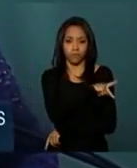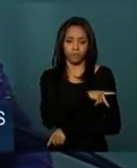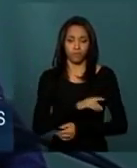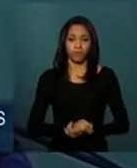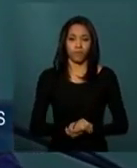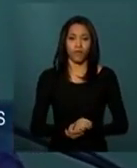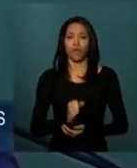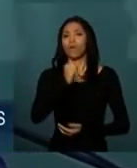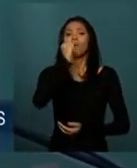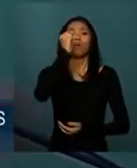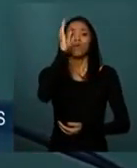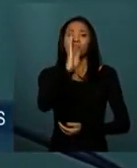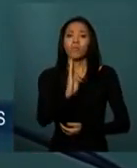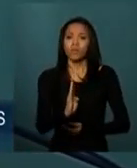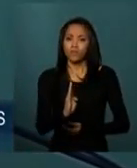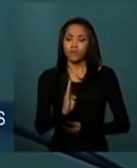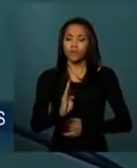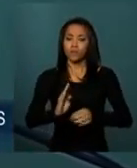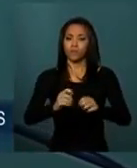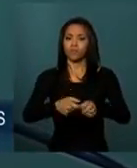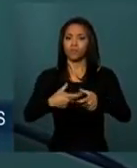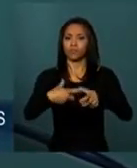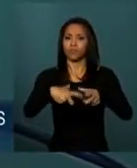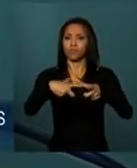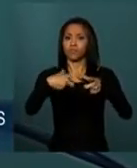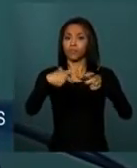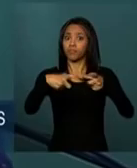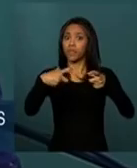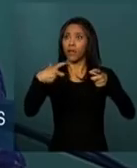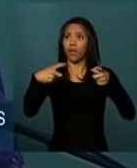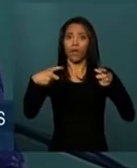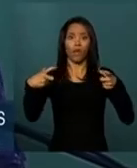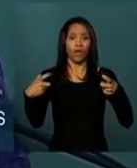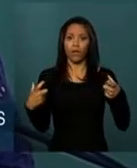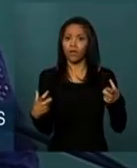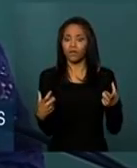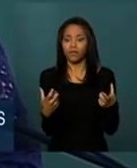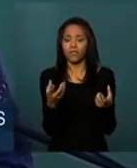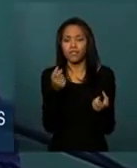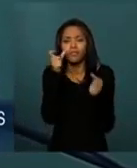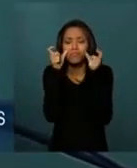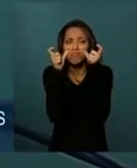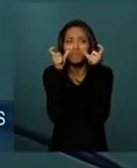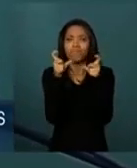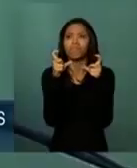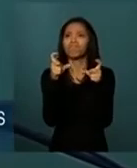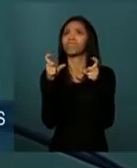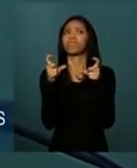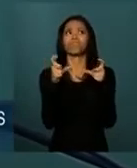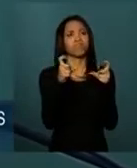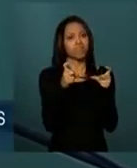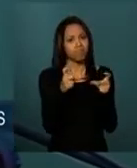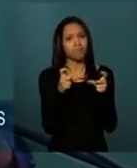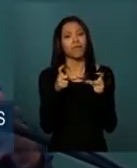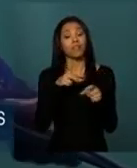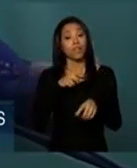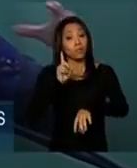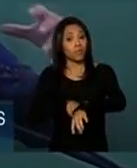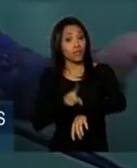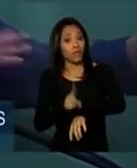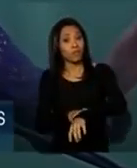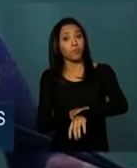O Brasil cresce de uma forma muito interessante. Tem um período que